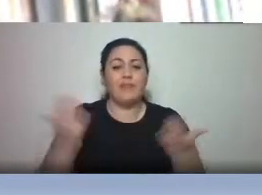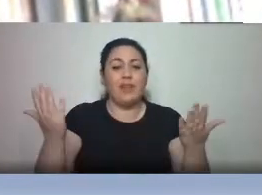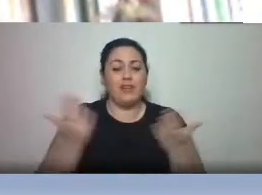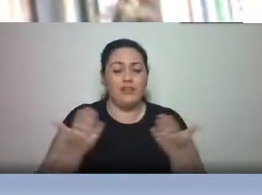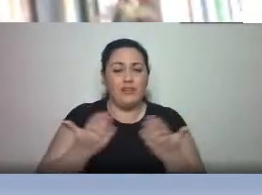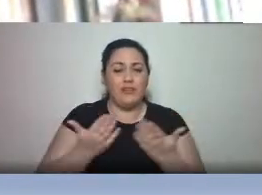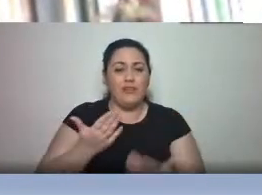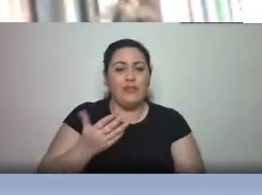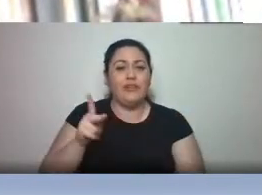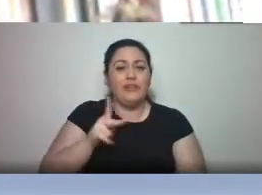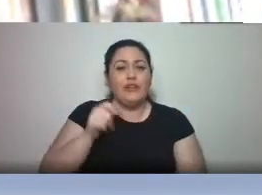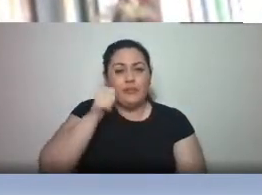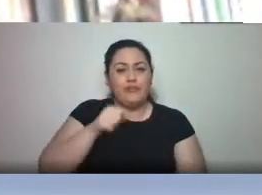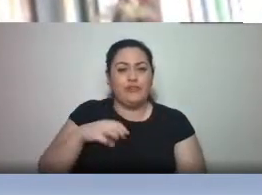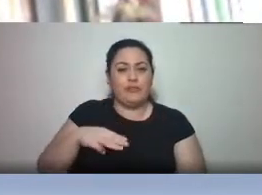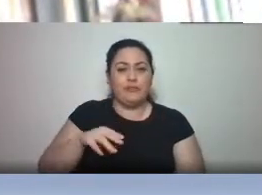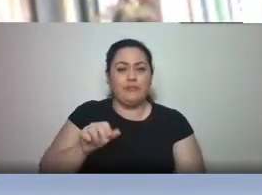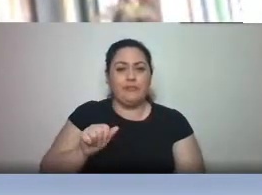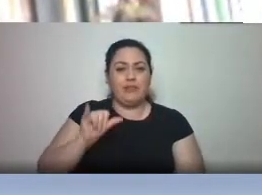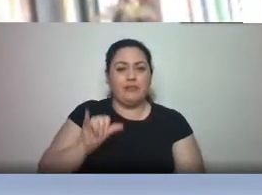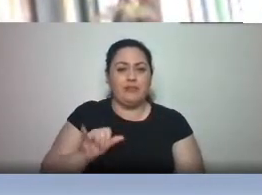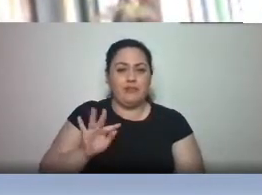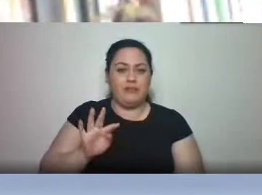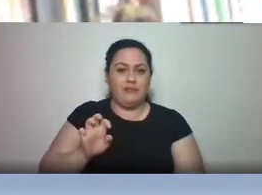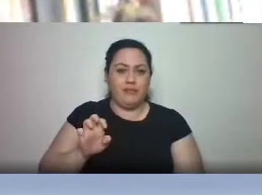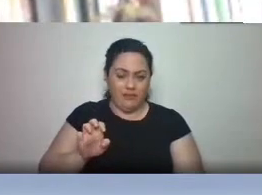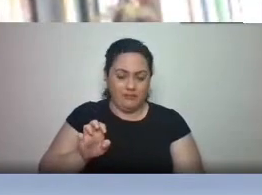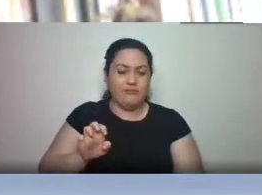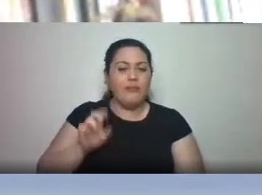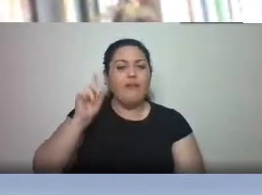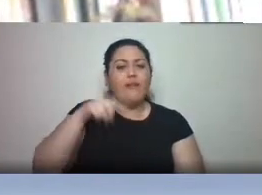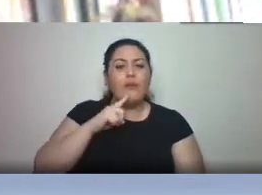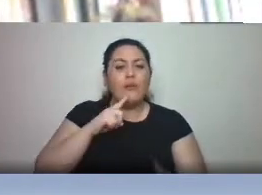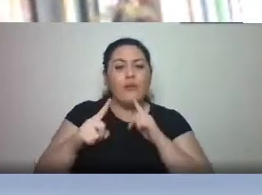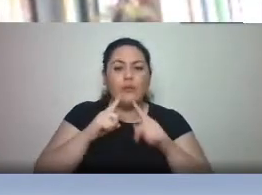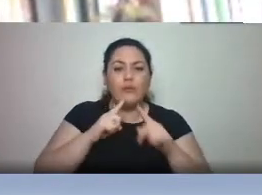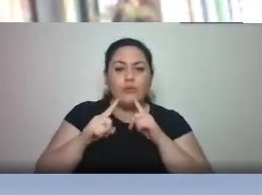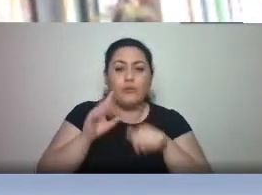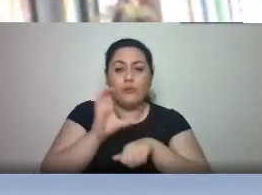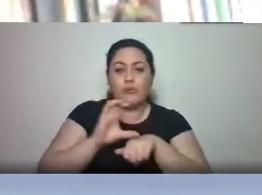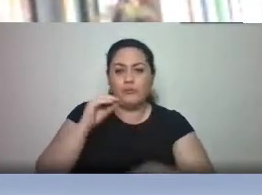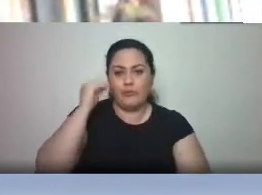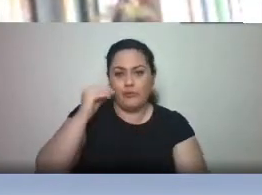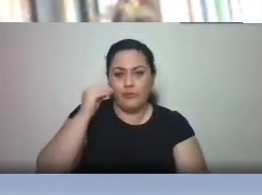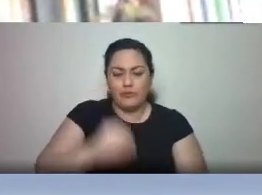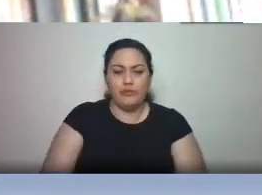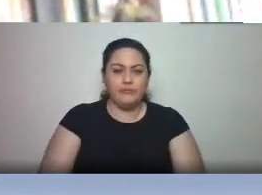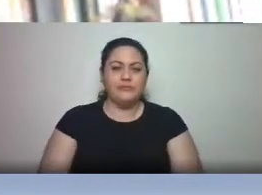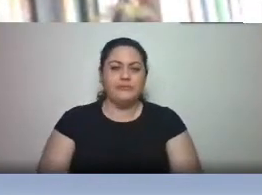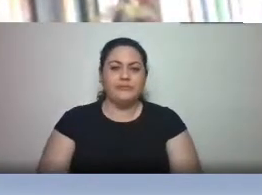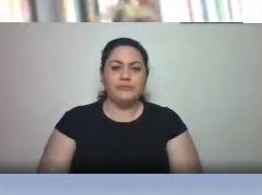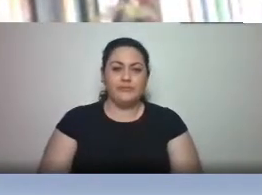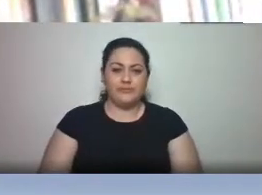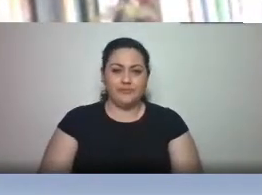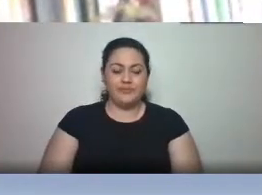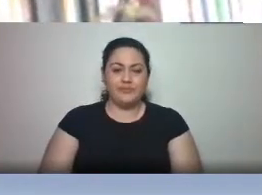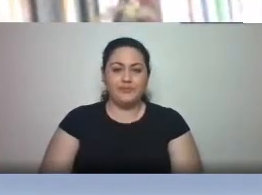palavra, a professora Maite Raya Amazahai, coordenadora do curso de Psicologia.